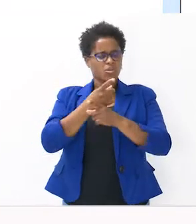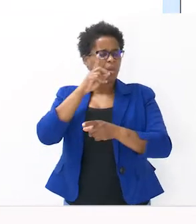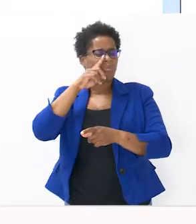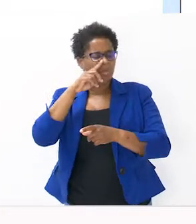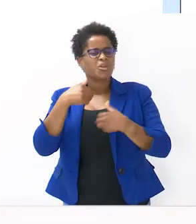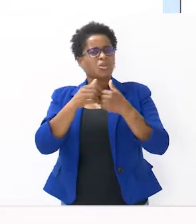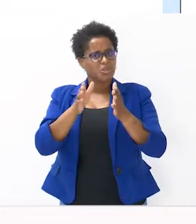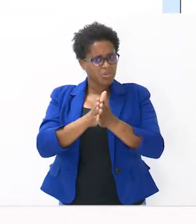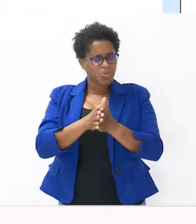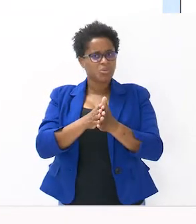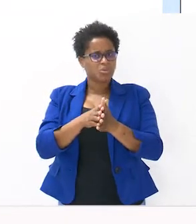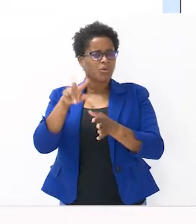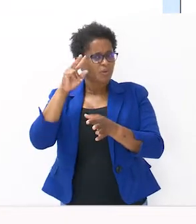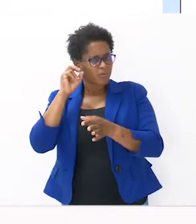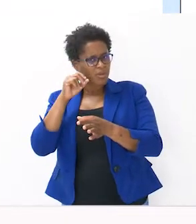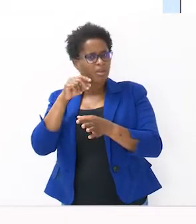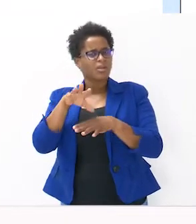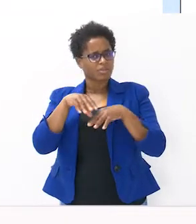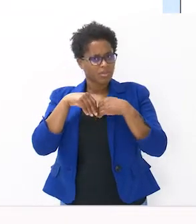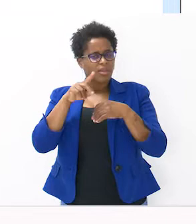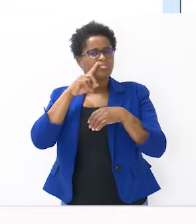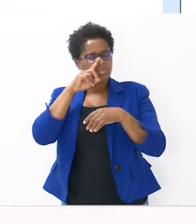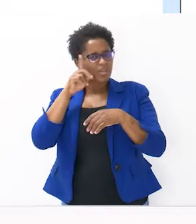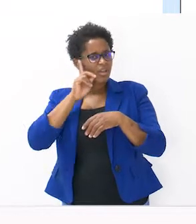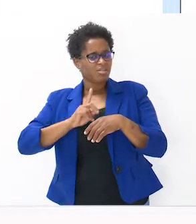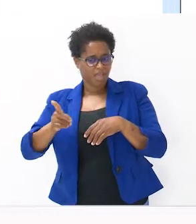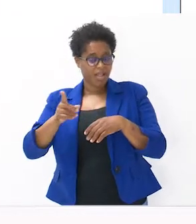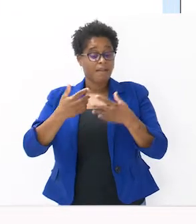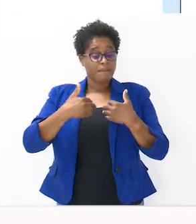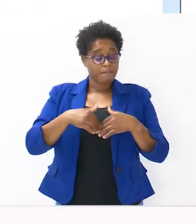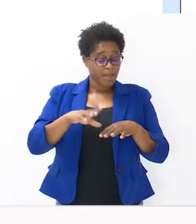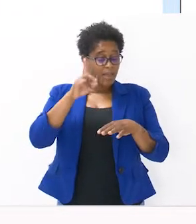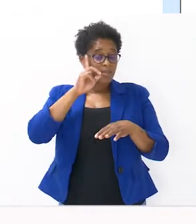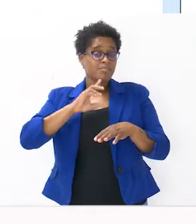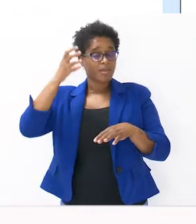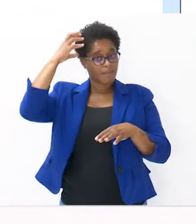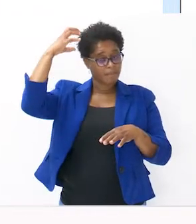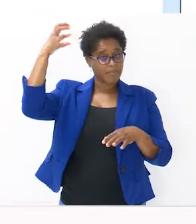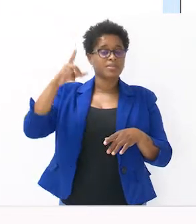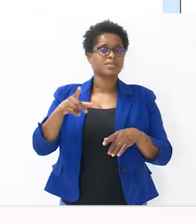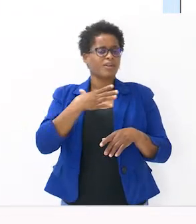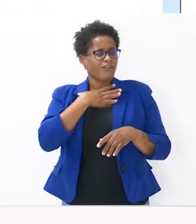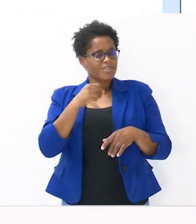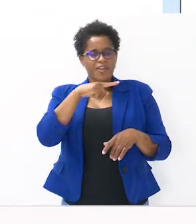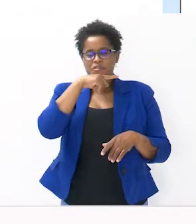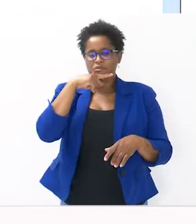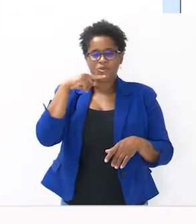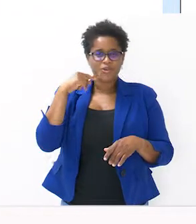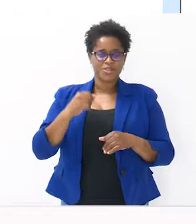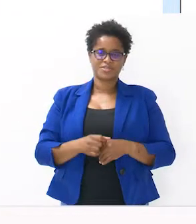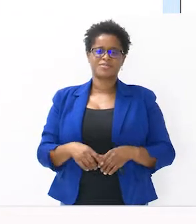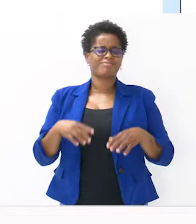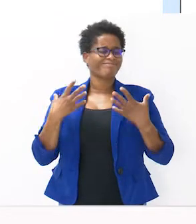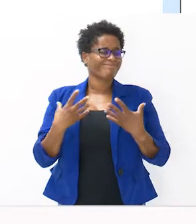todos caíam na mentira dela. A princesa adorava doces.